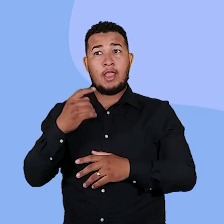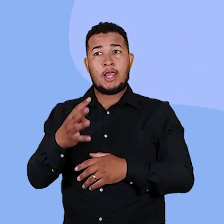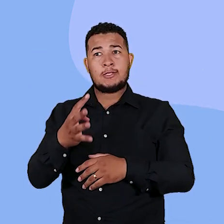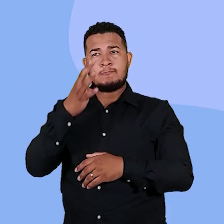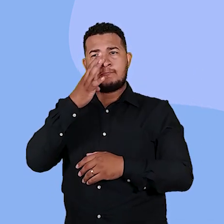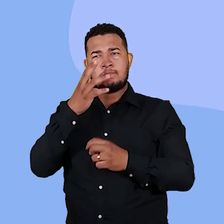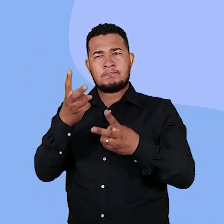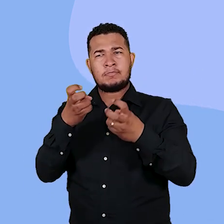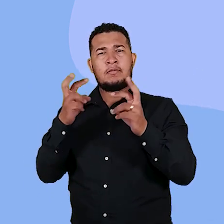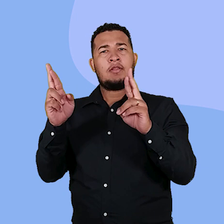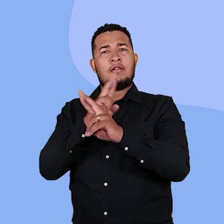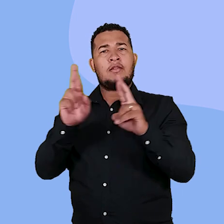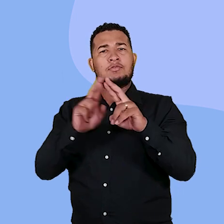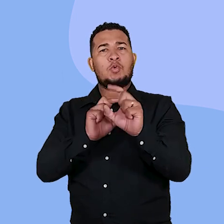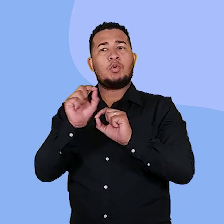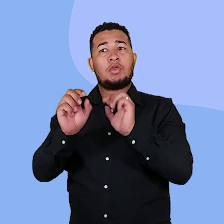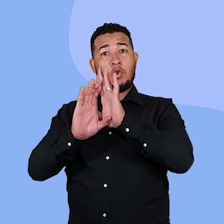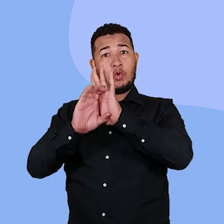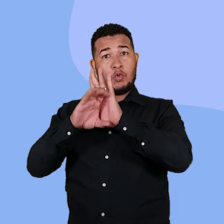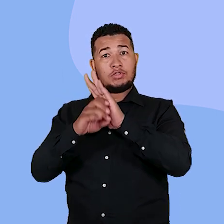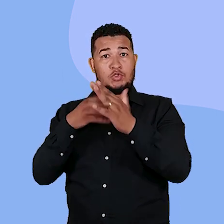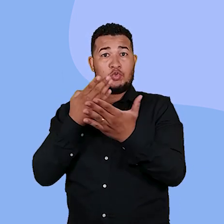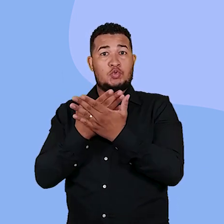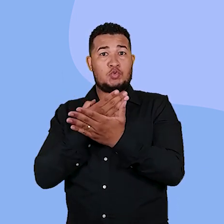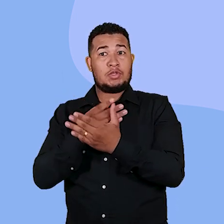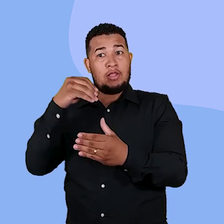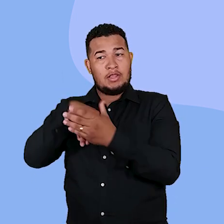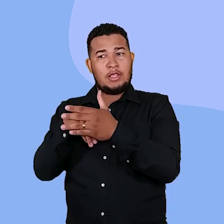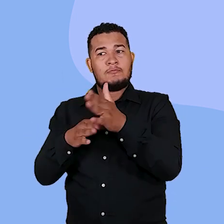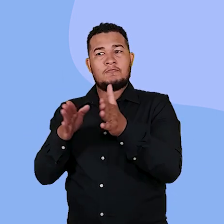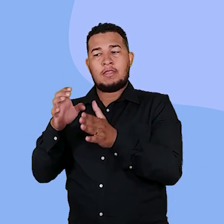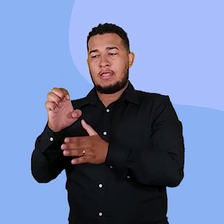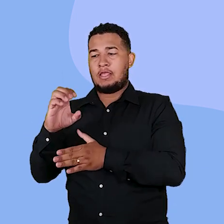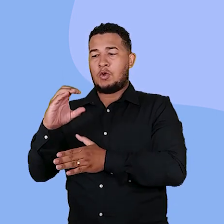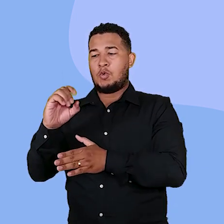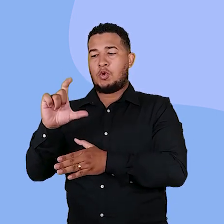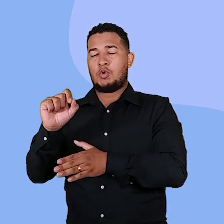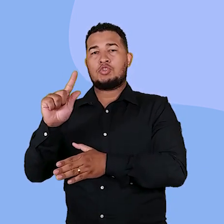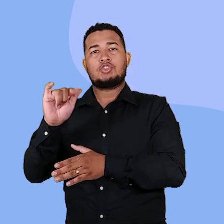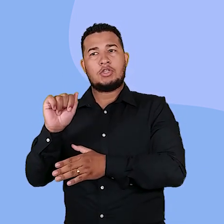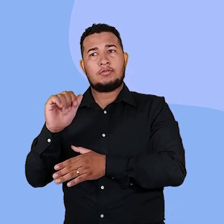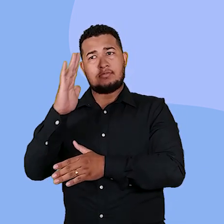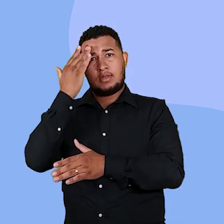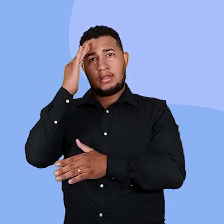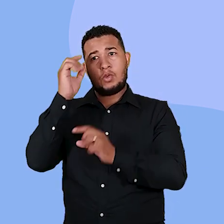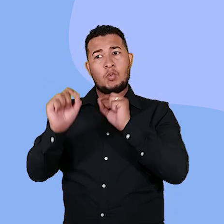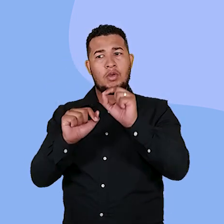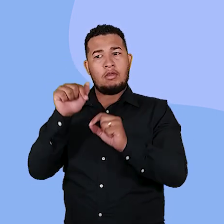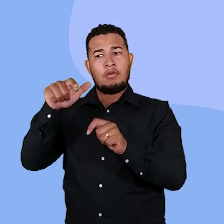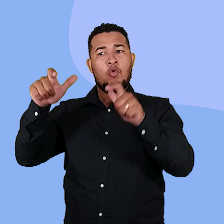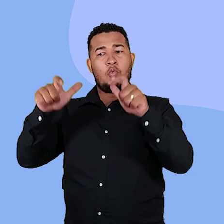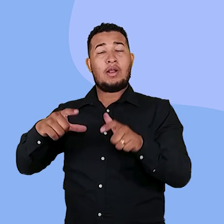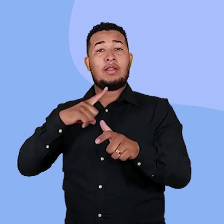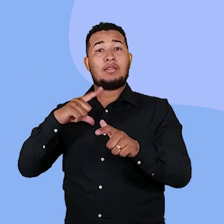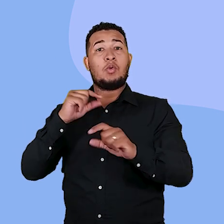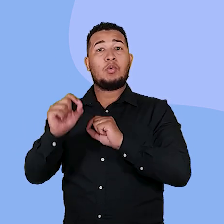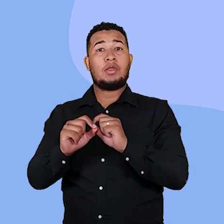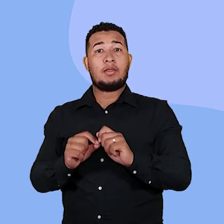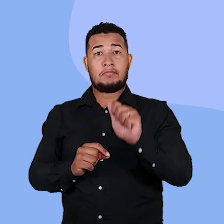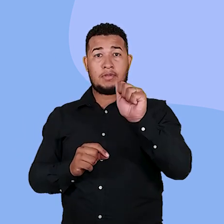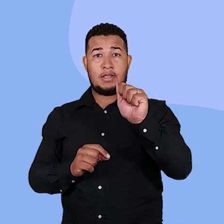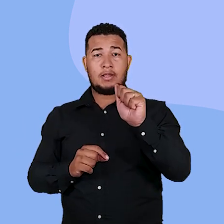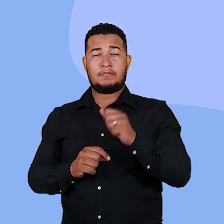dessas observações, ele correlacionou os conceitos estudados em ecologia e concluiu que o ambiente representa o